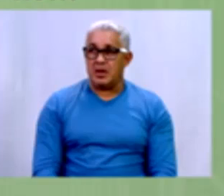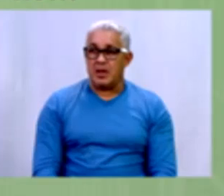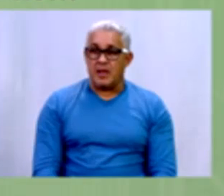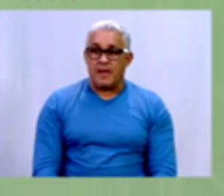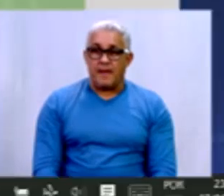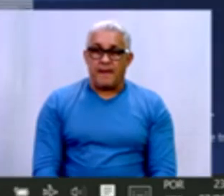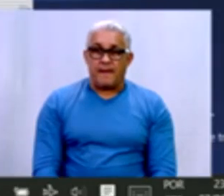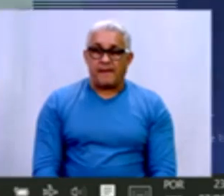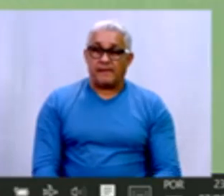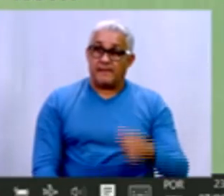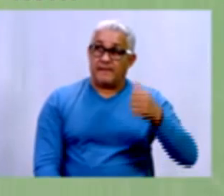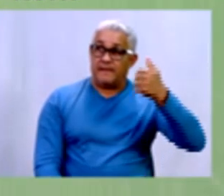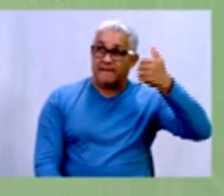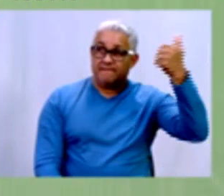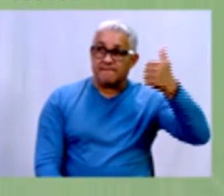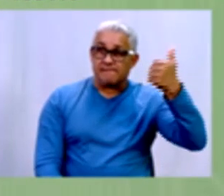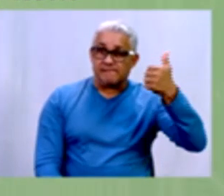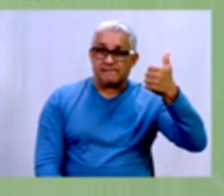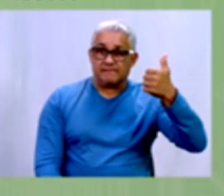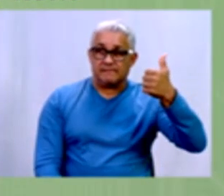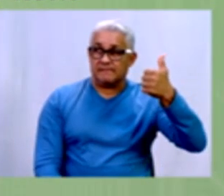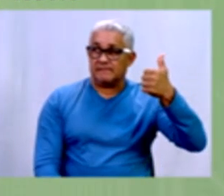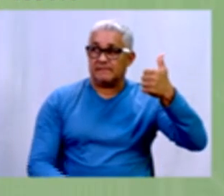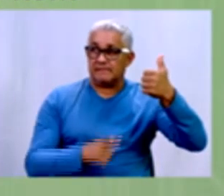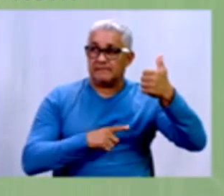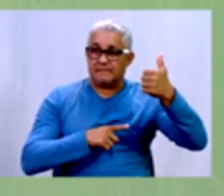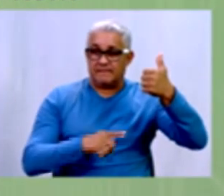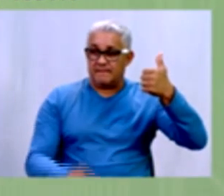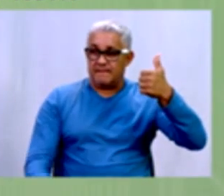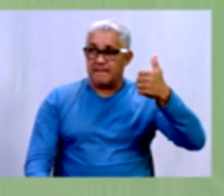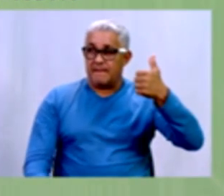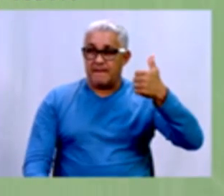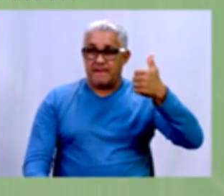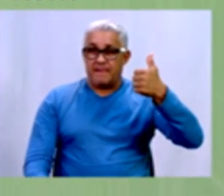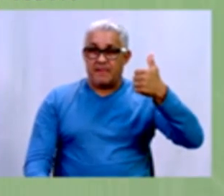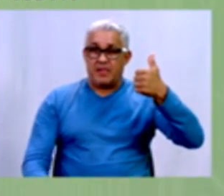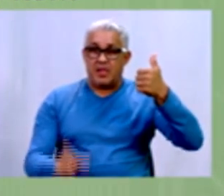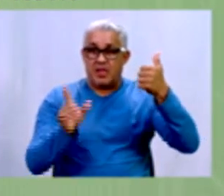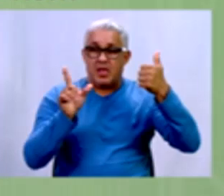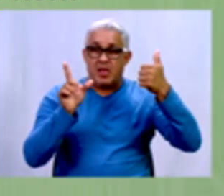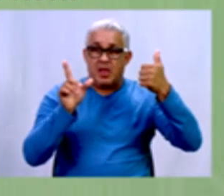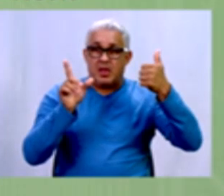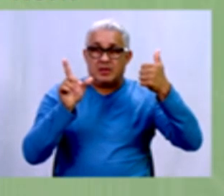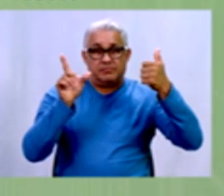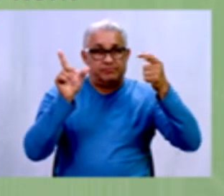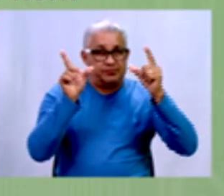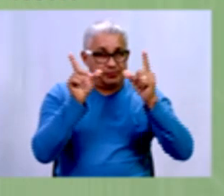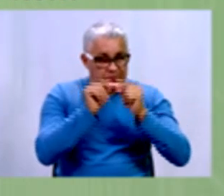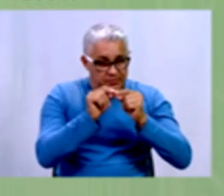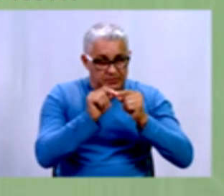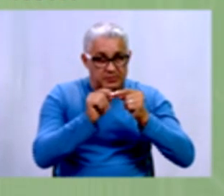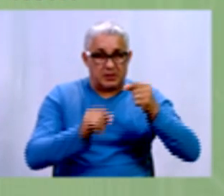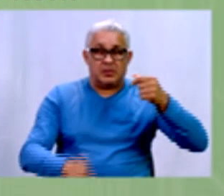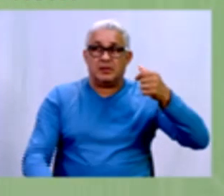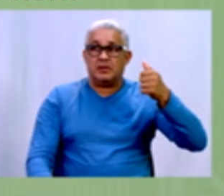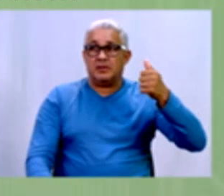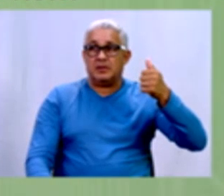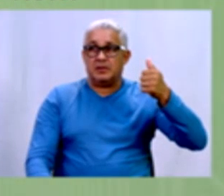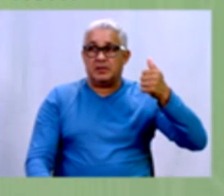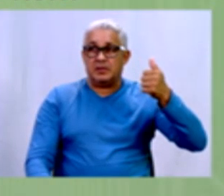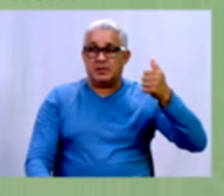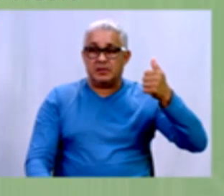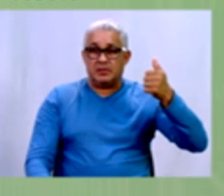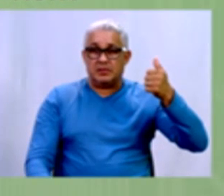aqui nesse primeiro item, nós temos de uma forma mais sintética as histórias e